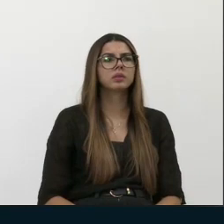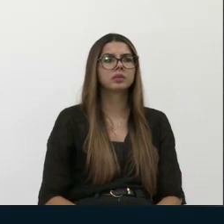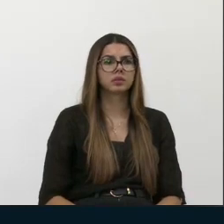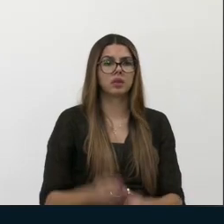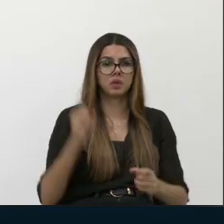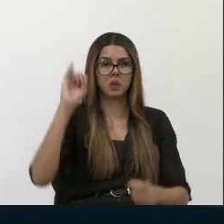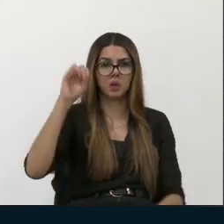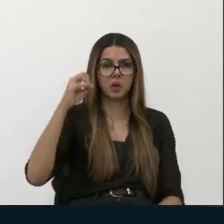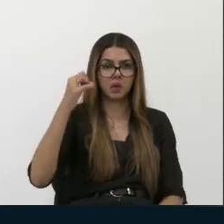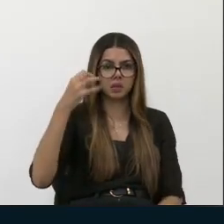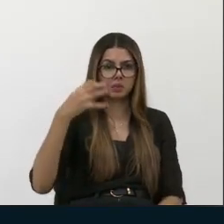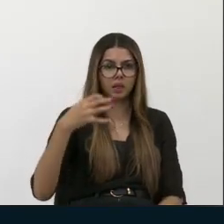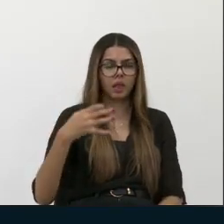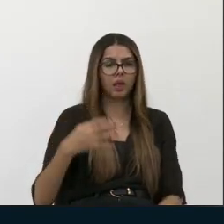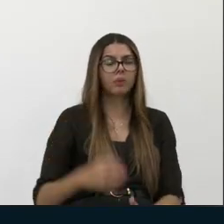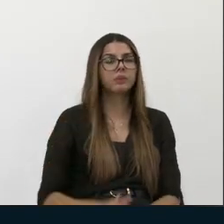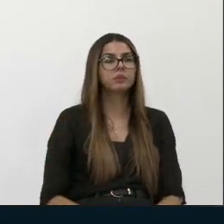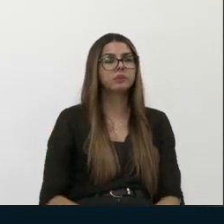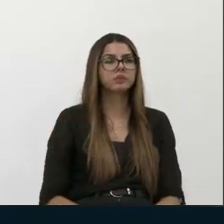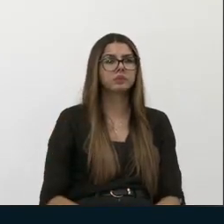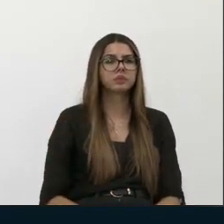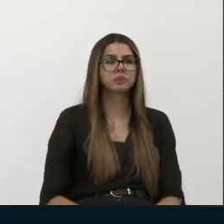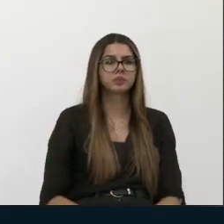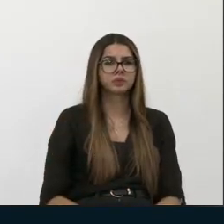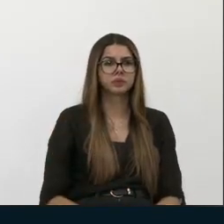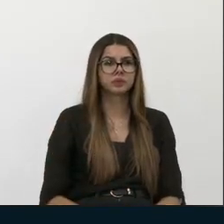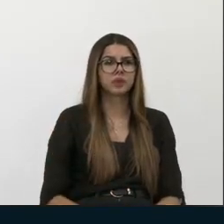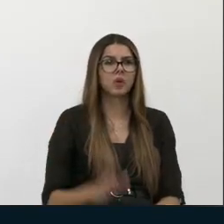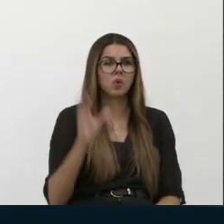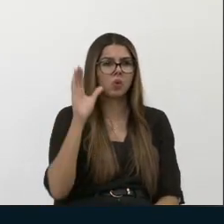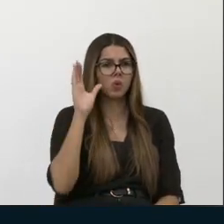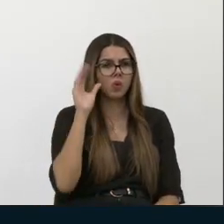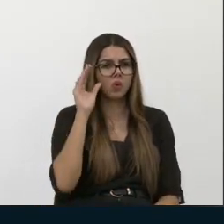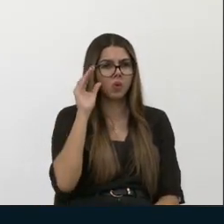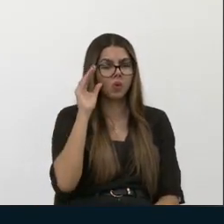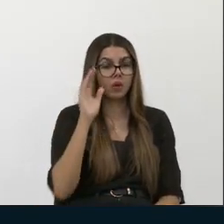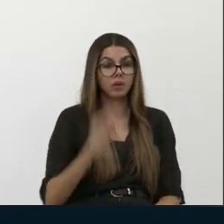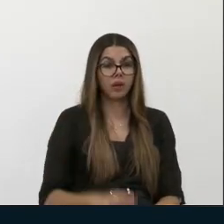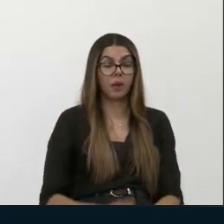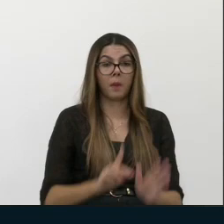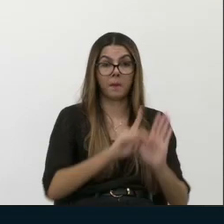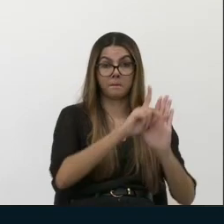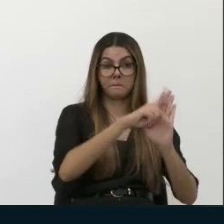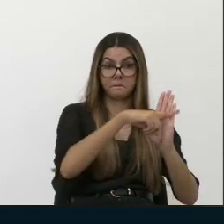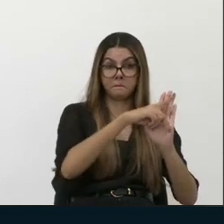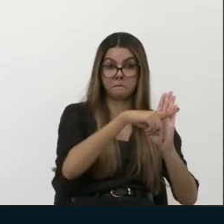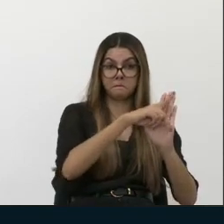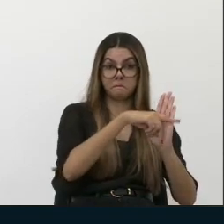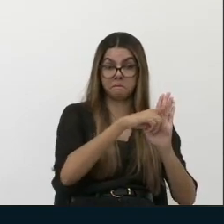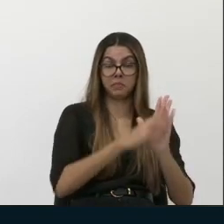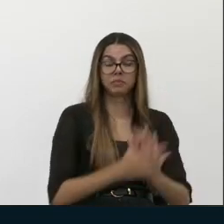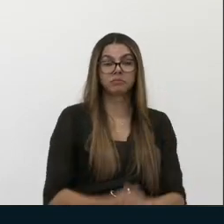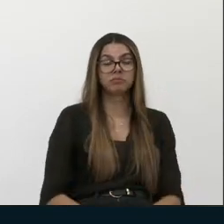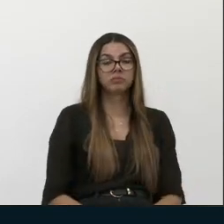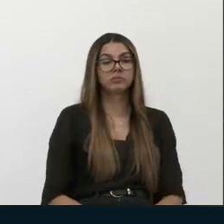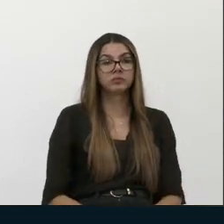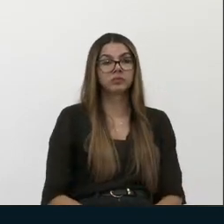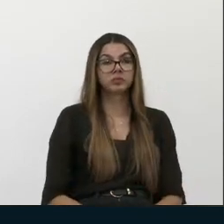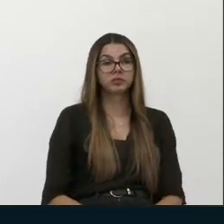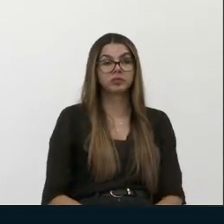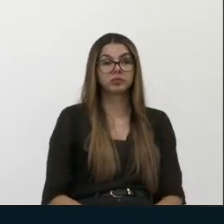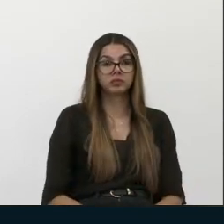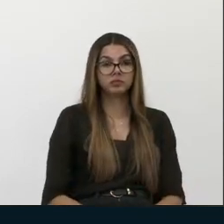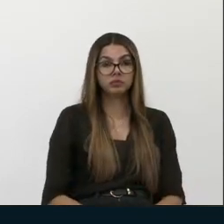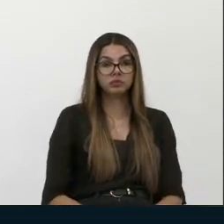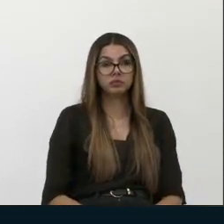fazer a defesa. Tem uma curiosidade que talvez vocês não saibam. O projeto inteiro do Trevo de Bom Sucesso incluía